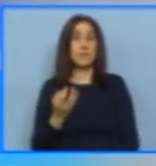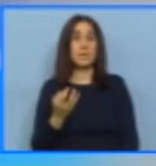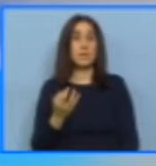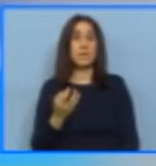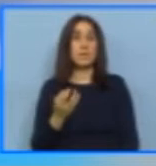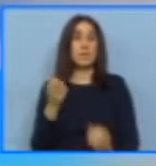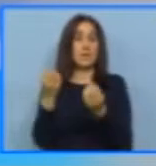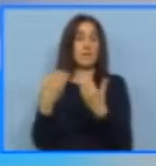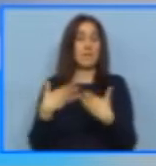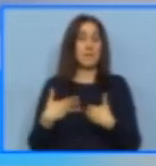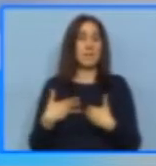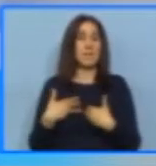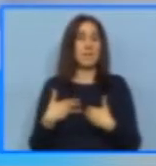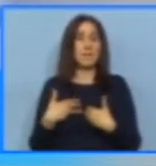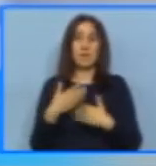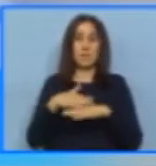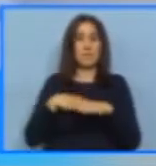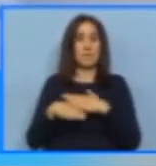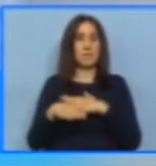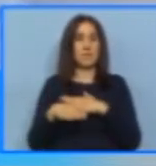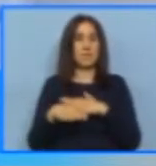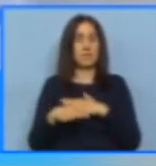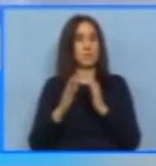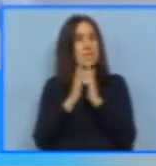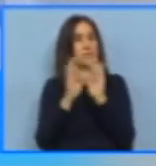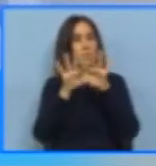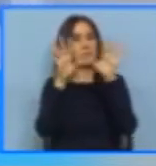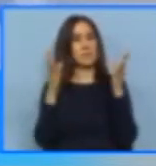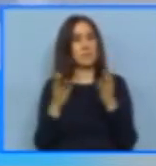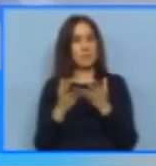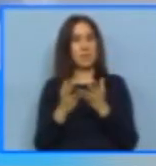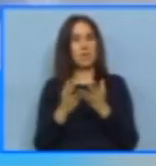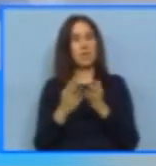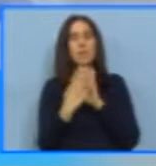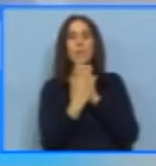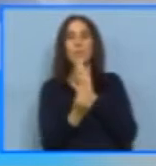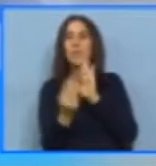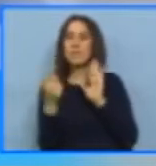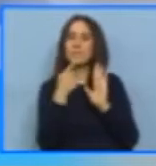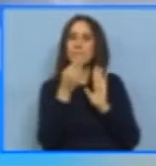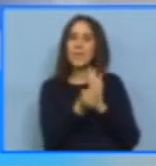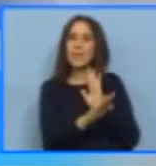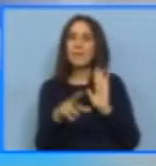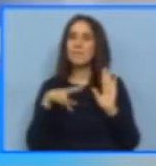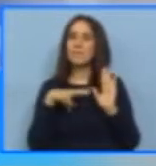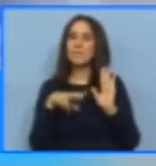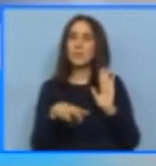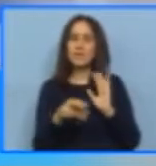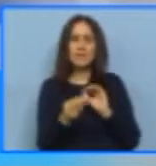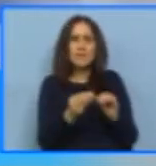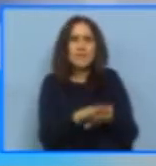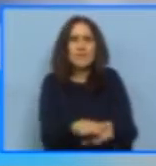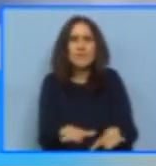este ato para a Igreja Universal de apontar como modelos as crianças portuguesas, que eram os mais pequeninos. Foram